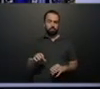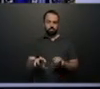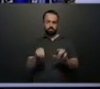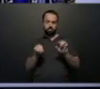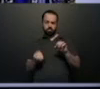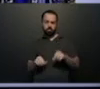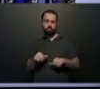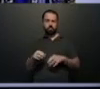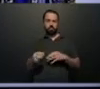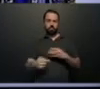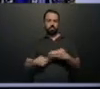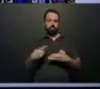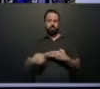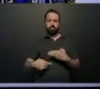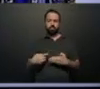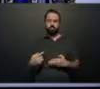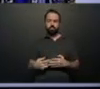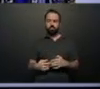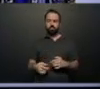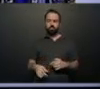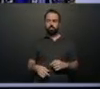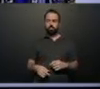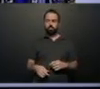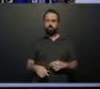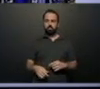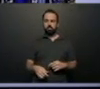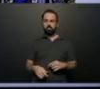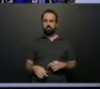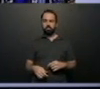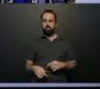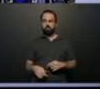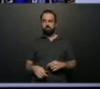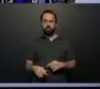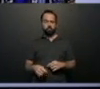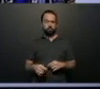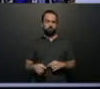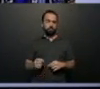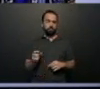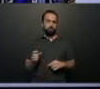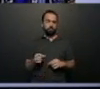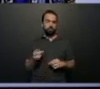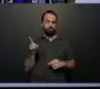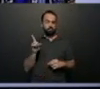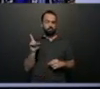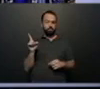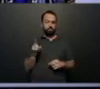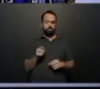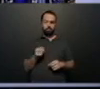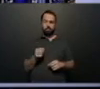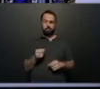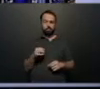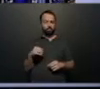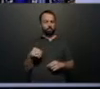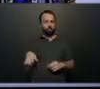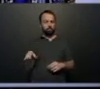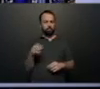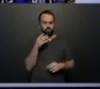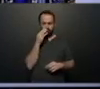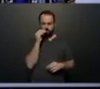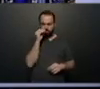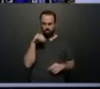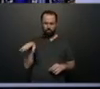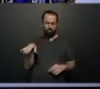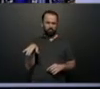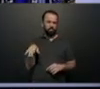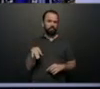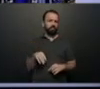lixo tóxico, eu nem coloquei a porcentagem, porque as pilhas e baterias, infelizmente, elas são jogadas no